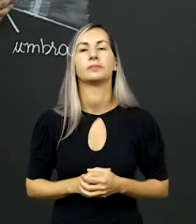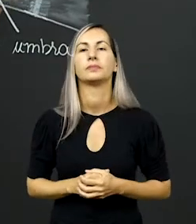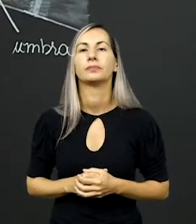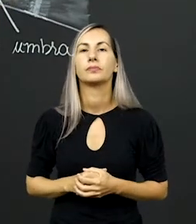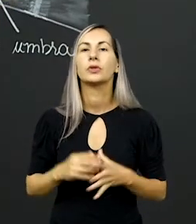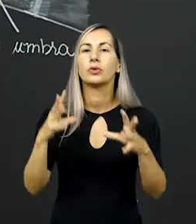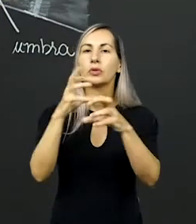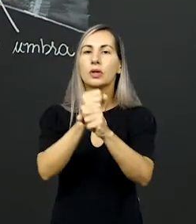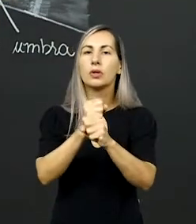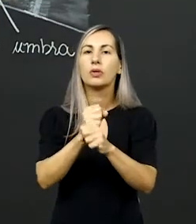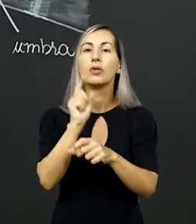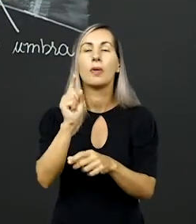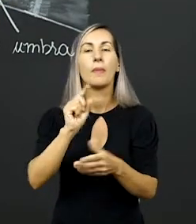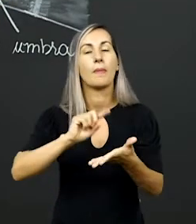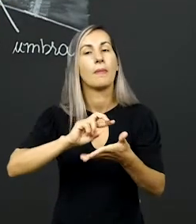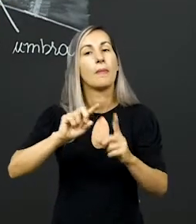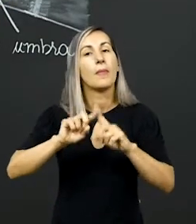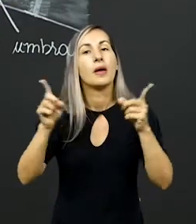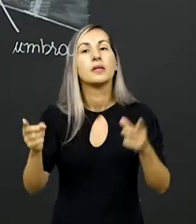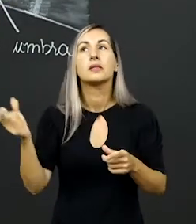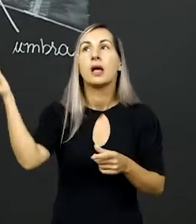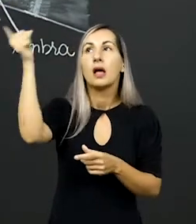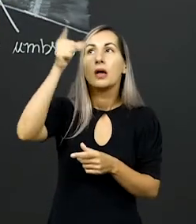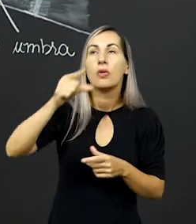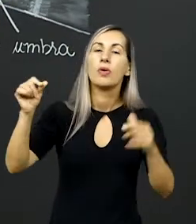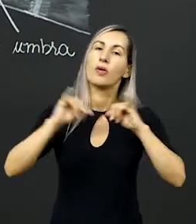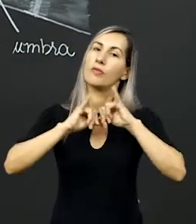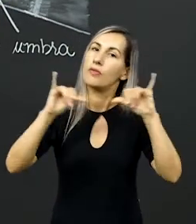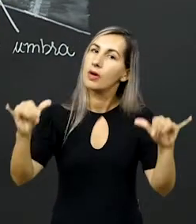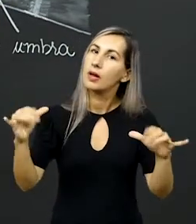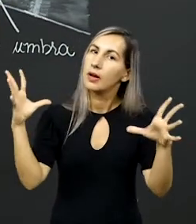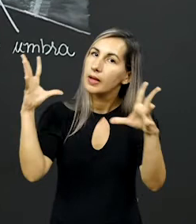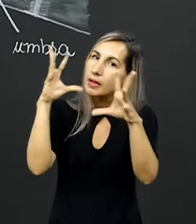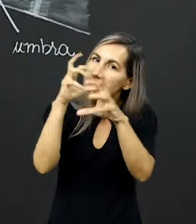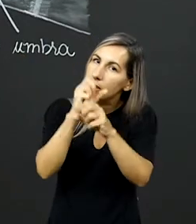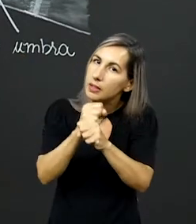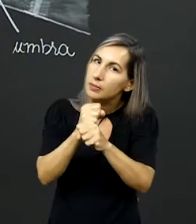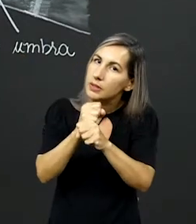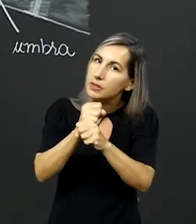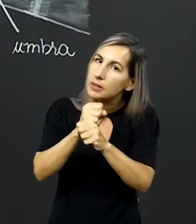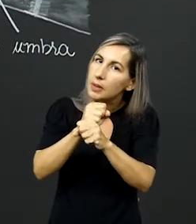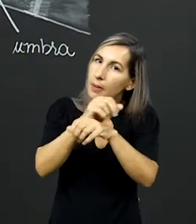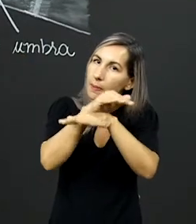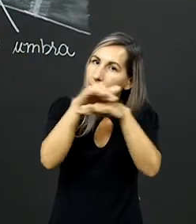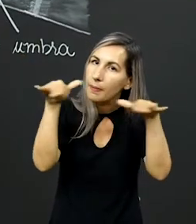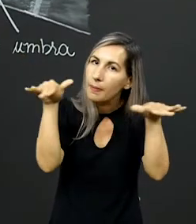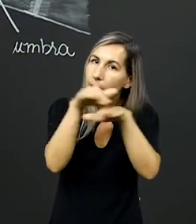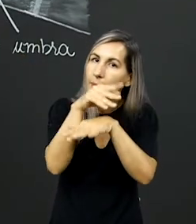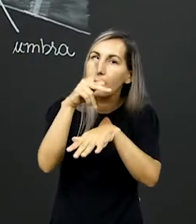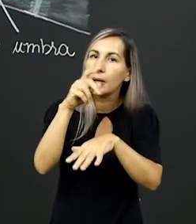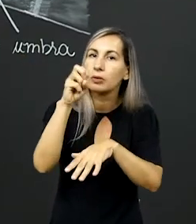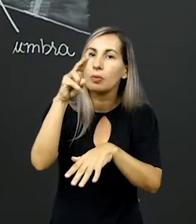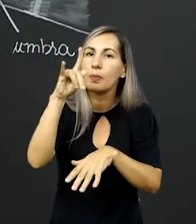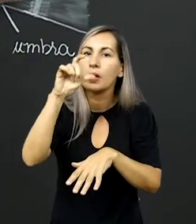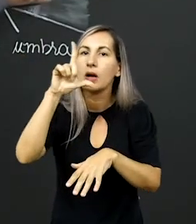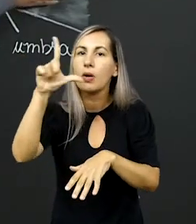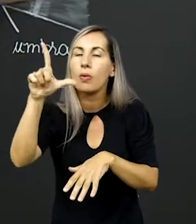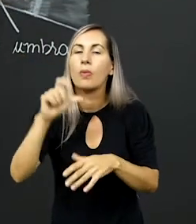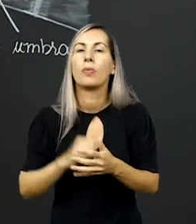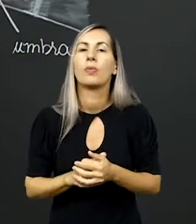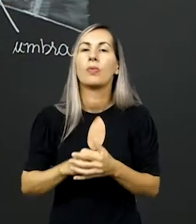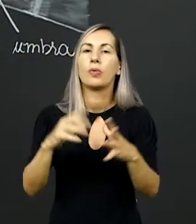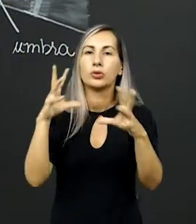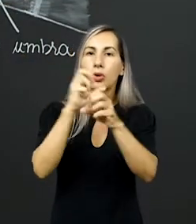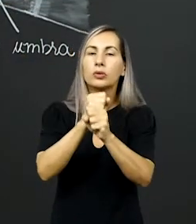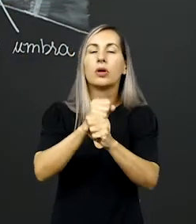é o total. Só que às vezes a lua, a gente fala que é um eclipse penumbral, porque aqui vai estar a sombra